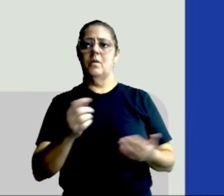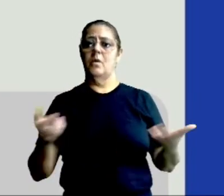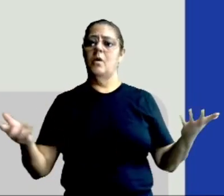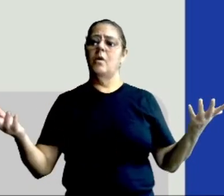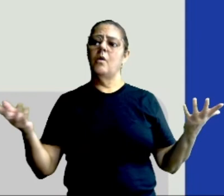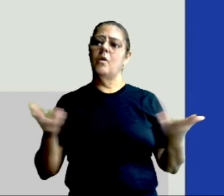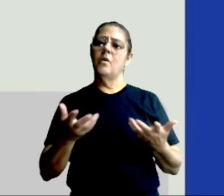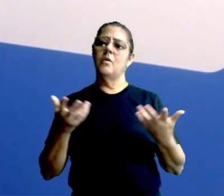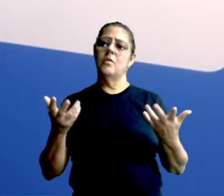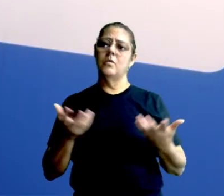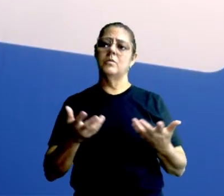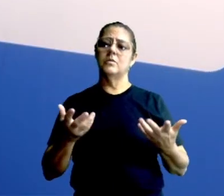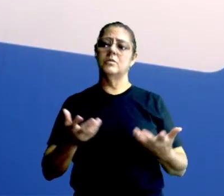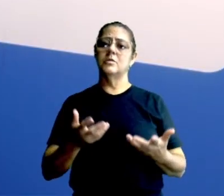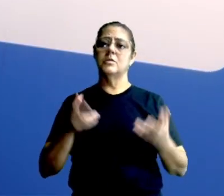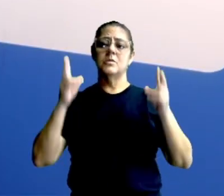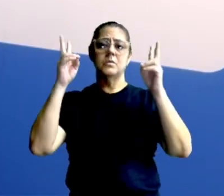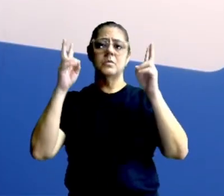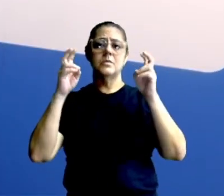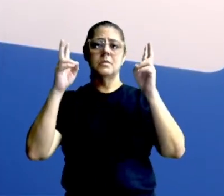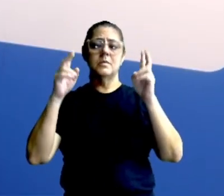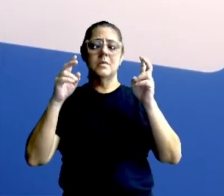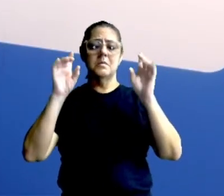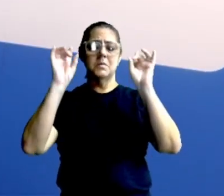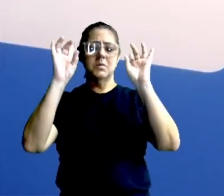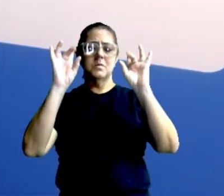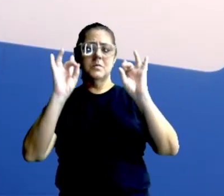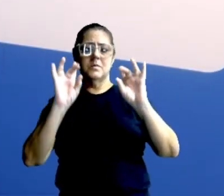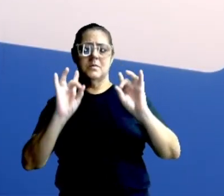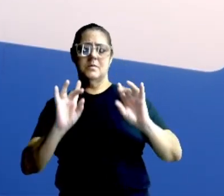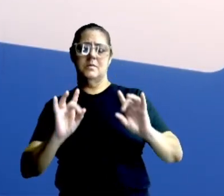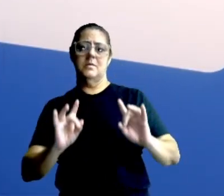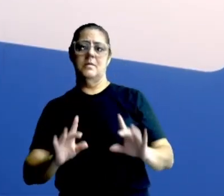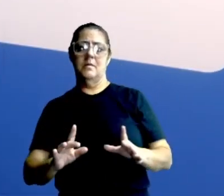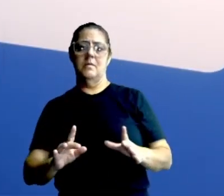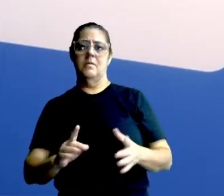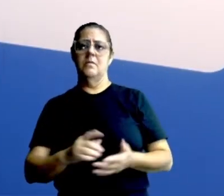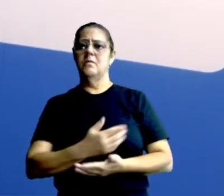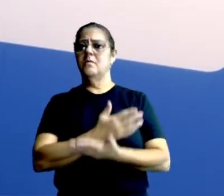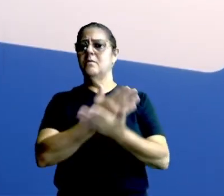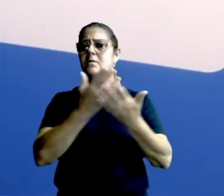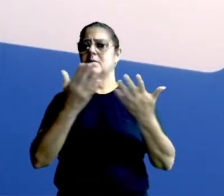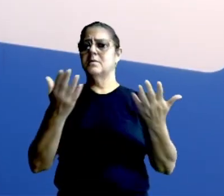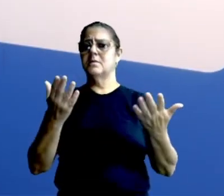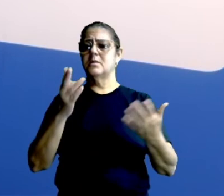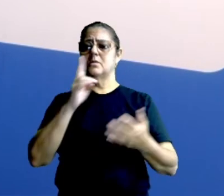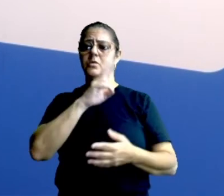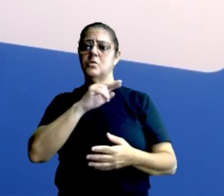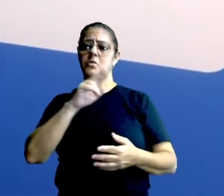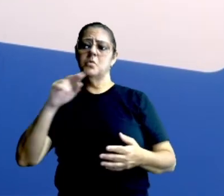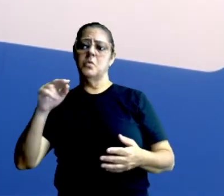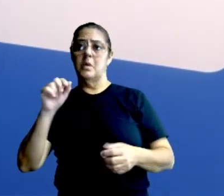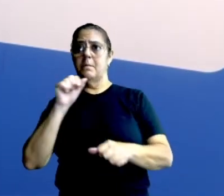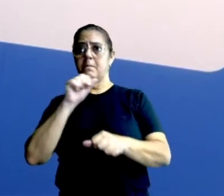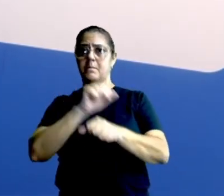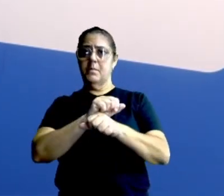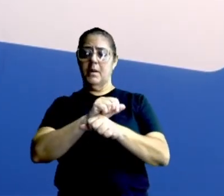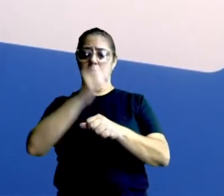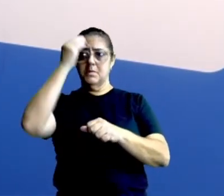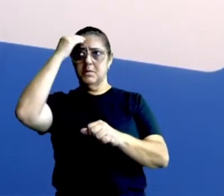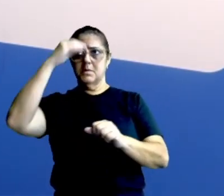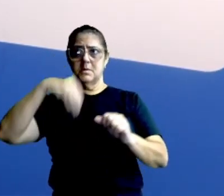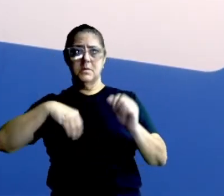hoje nesse tema mais que especial o que eu deixo para vocês que vocês nunca Parem de ler os textos